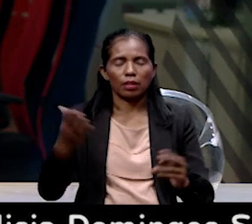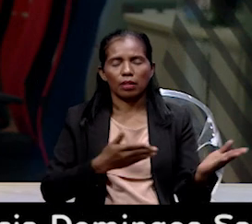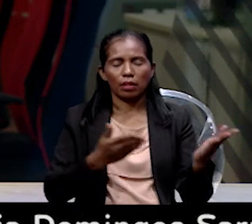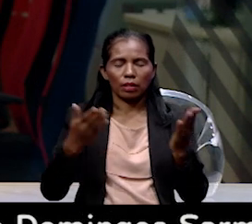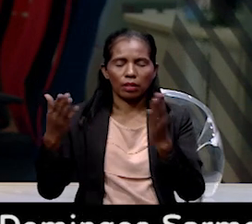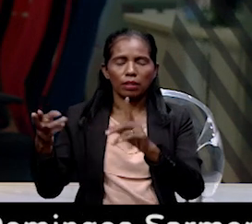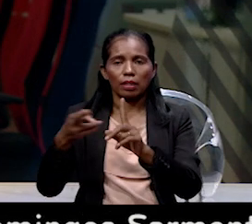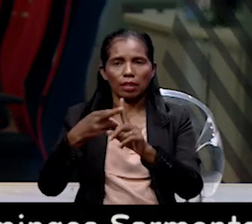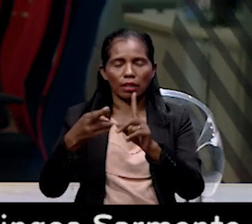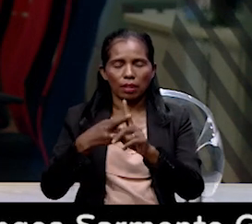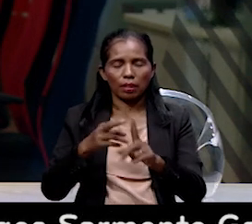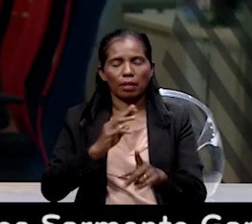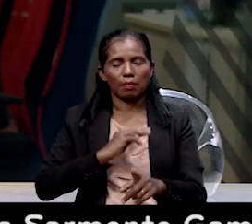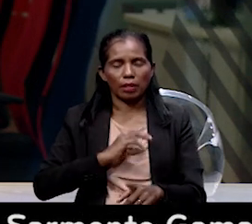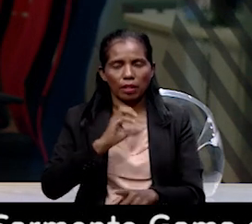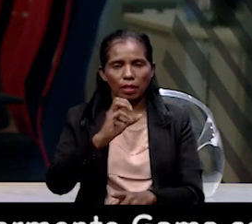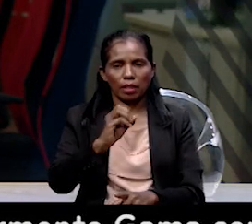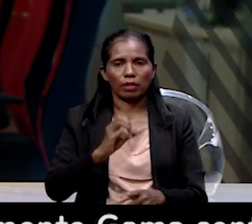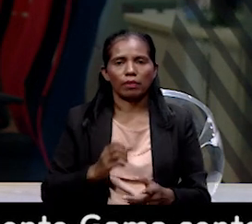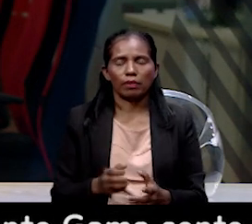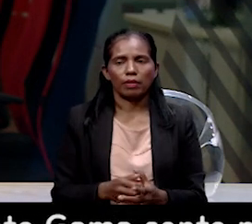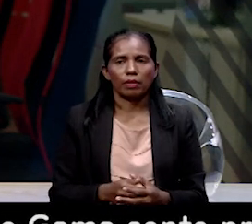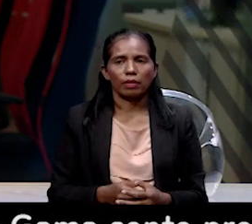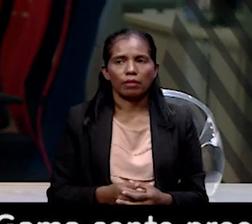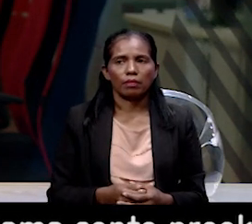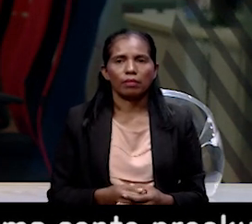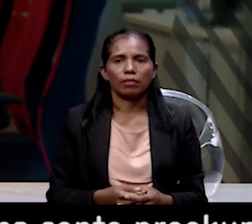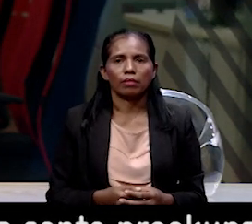e Mártires da Pátria Metinaro.